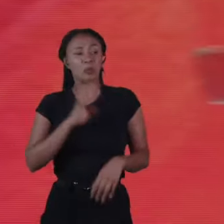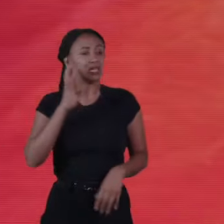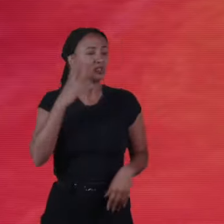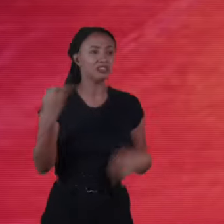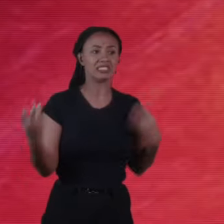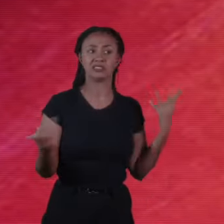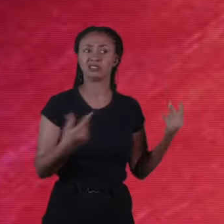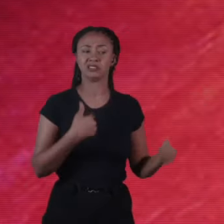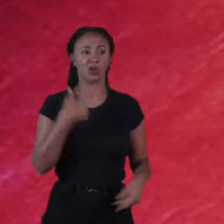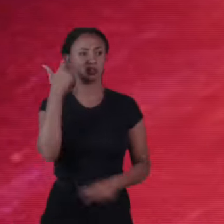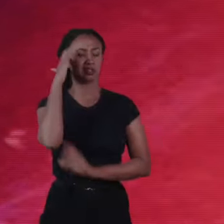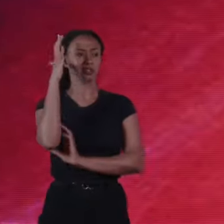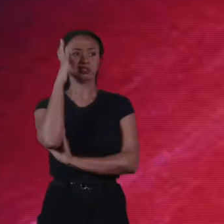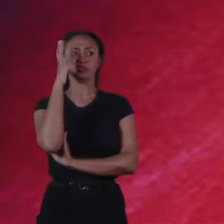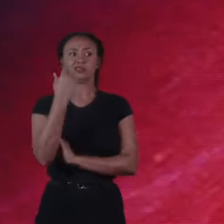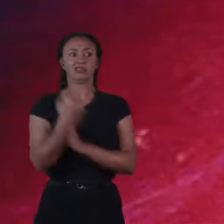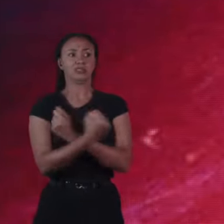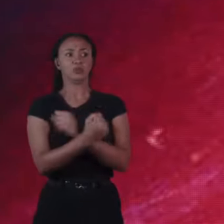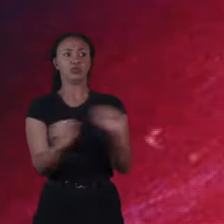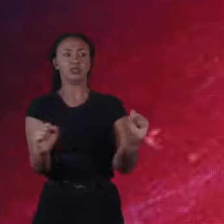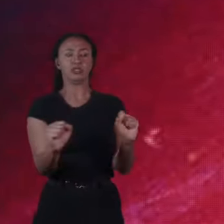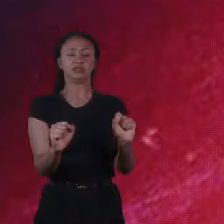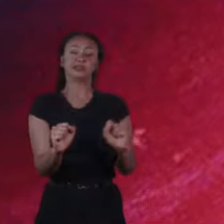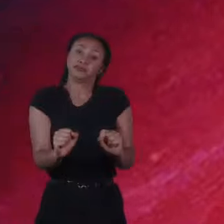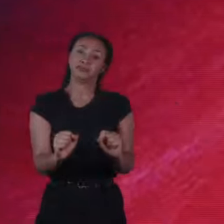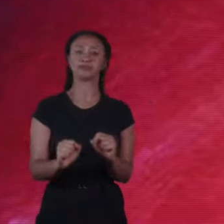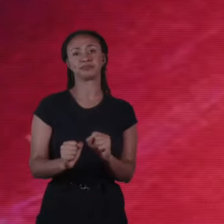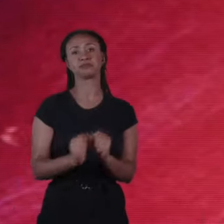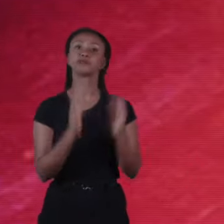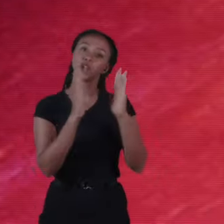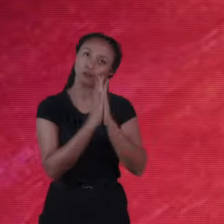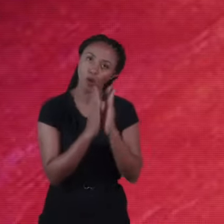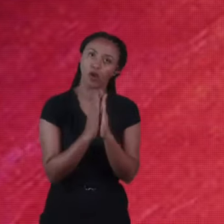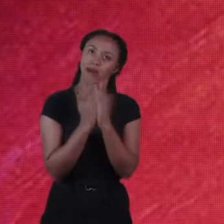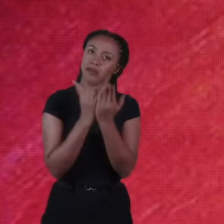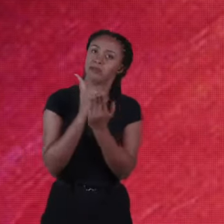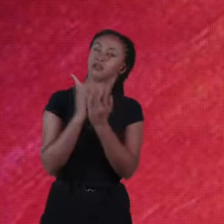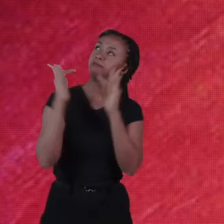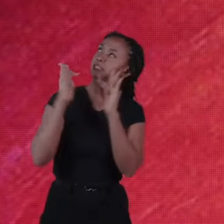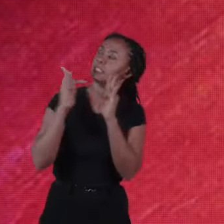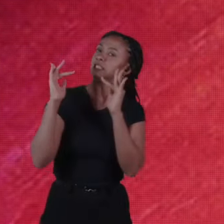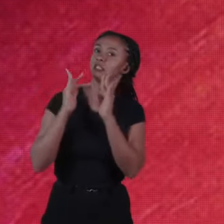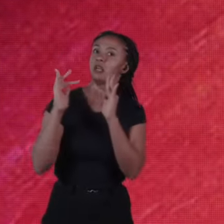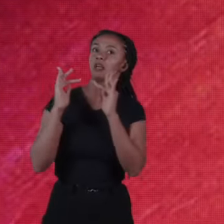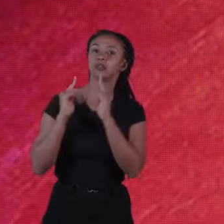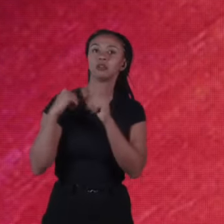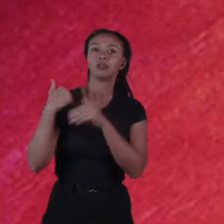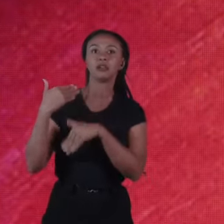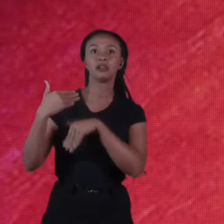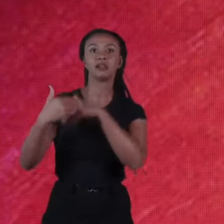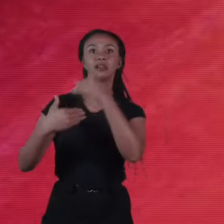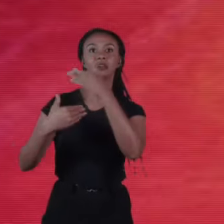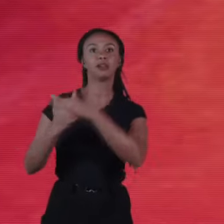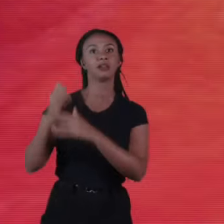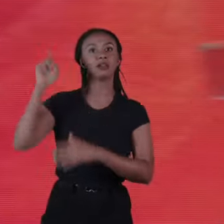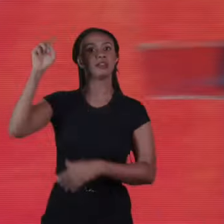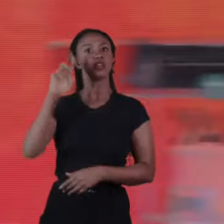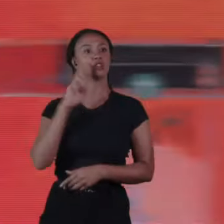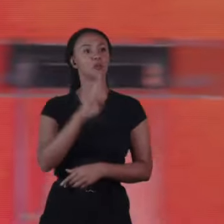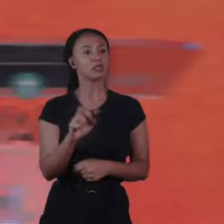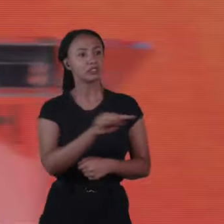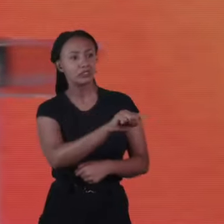insolúvel, e a gente começa a orar, começa a buscar a Deus, e você vai vendo as respostas, e de repente algo que